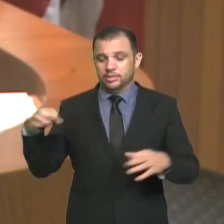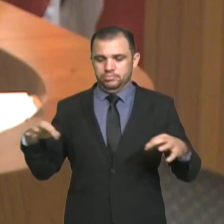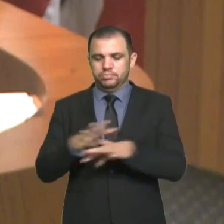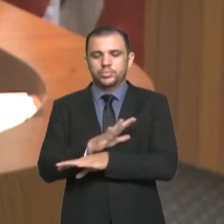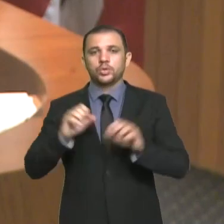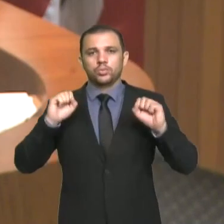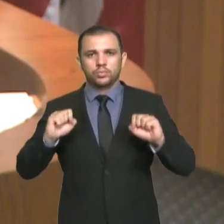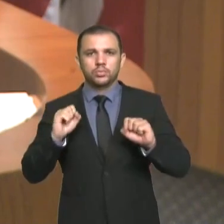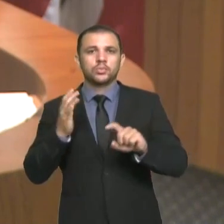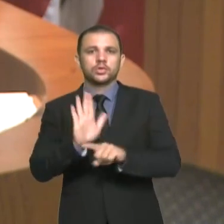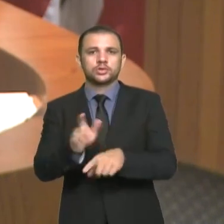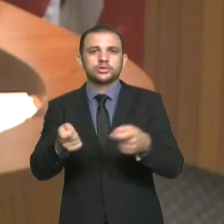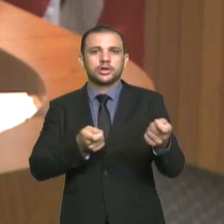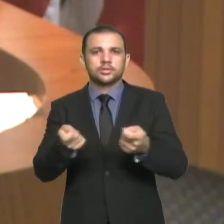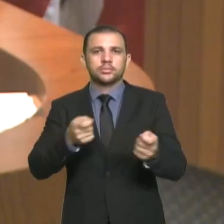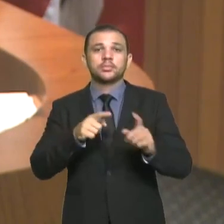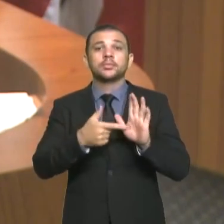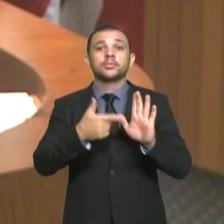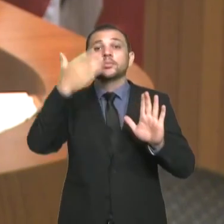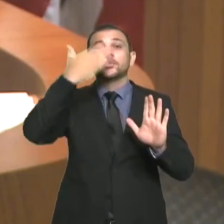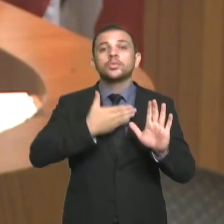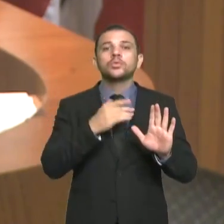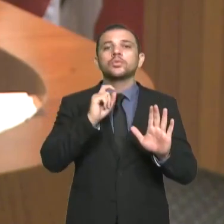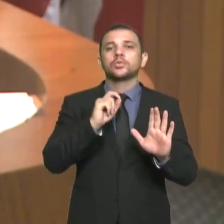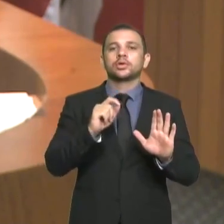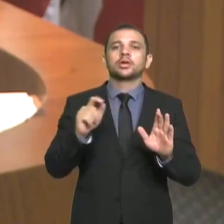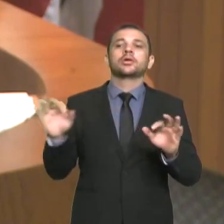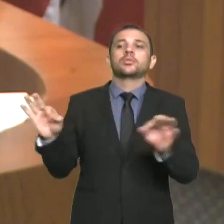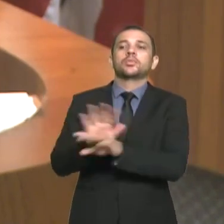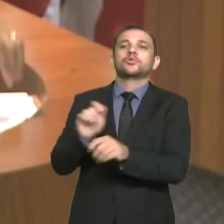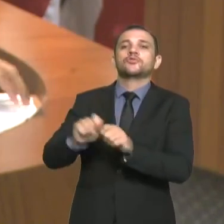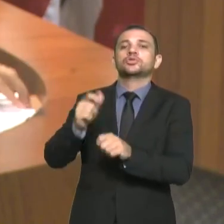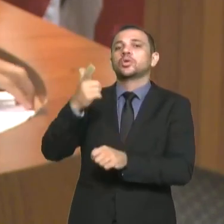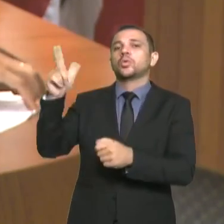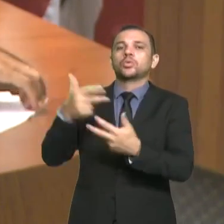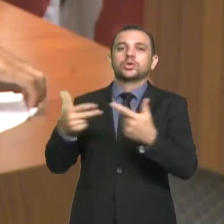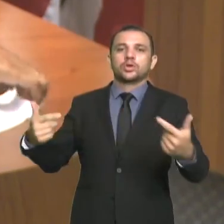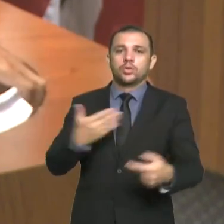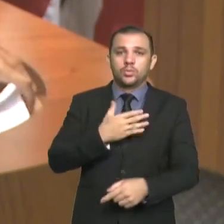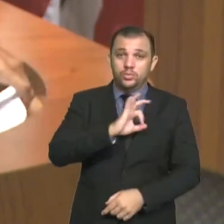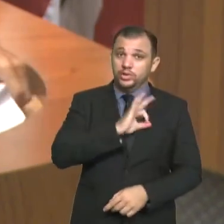está demonstrando que está pronto para fazer outra coisa, e a Polícia Federal está de olho e nós vamos denunciar. Muito obrigado.